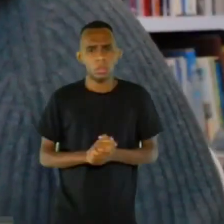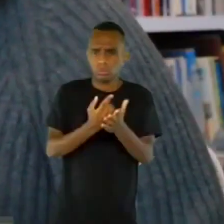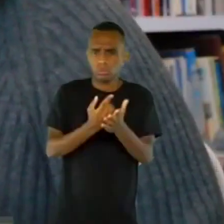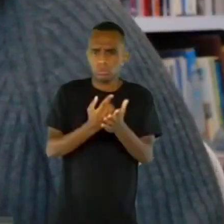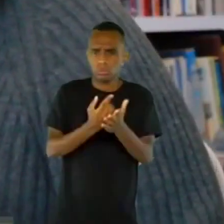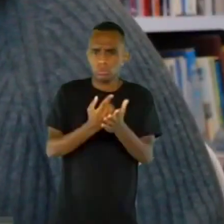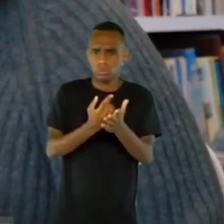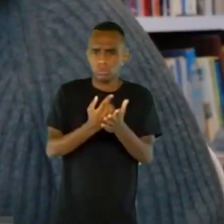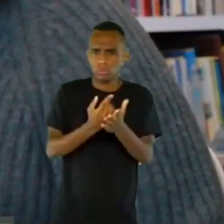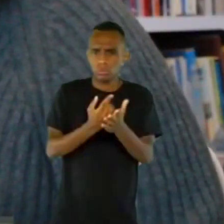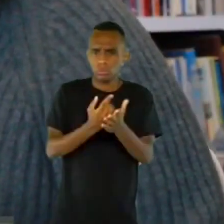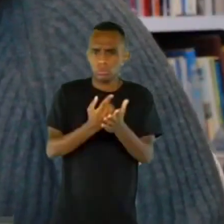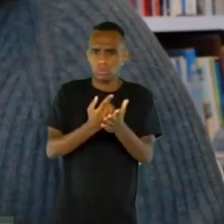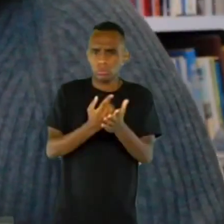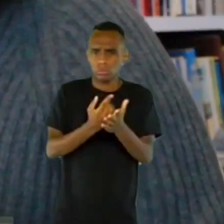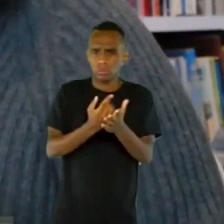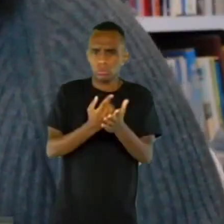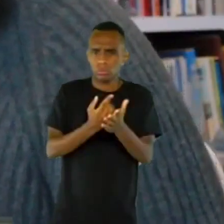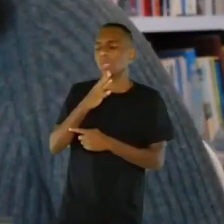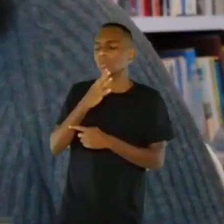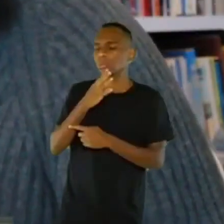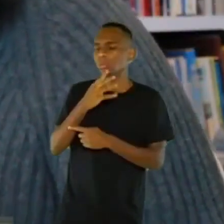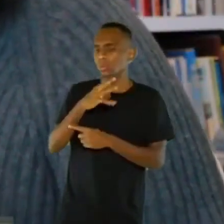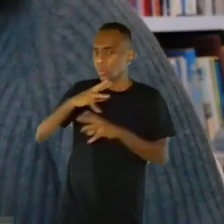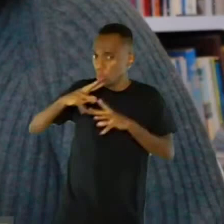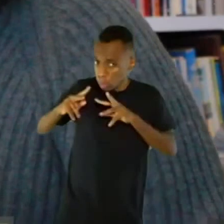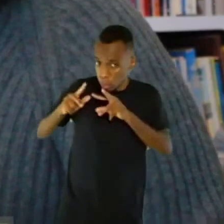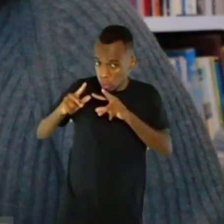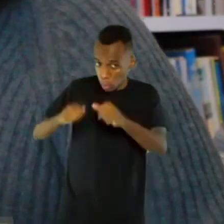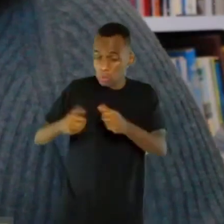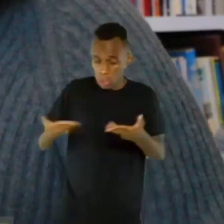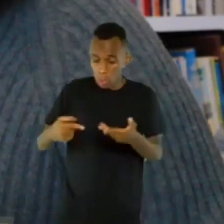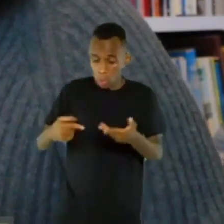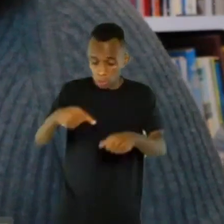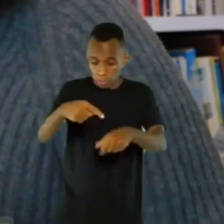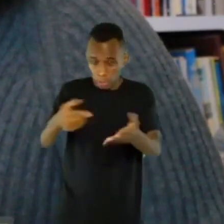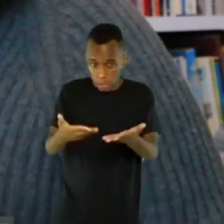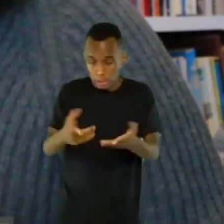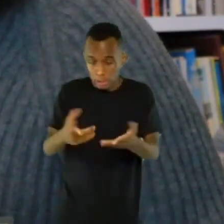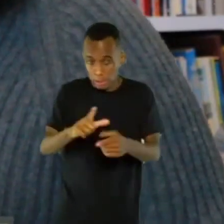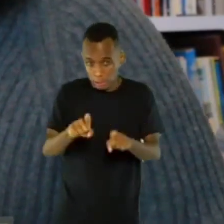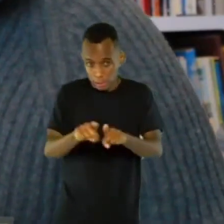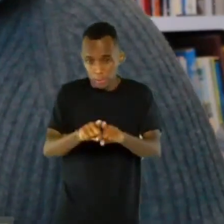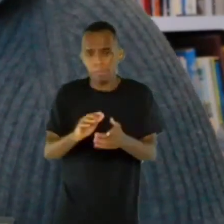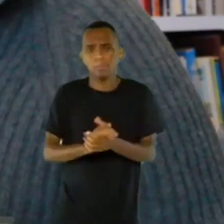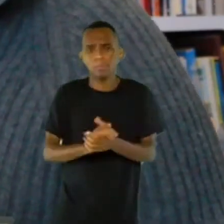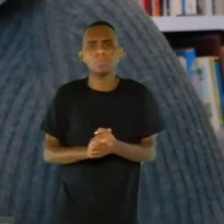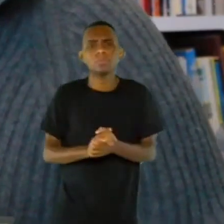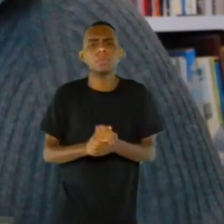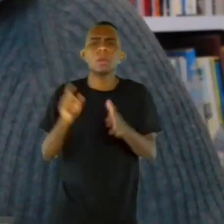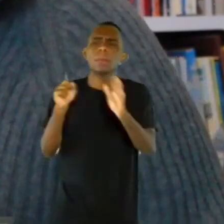também, onde você localiza o Menos Que Eu?